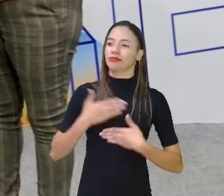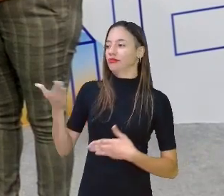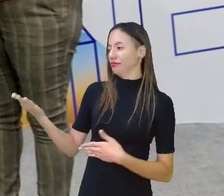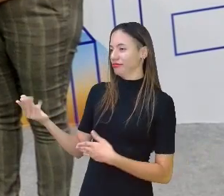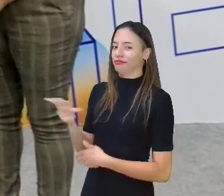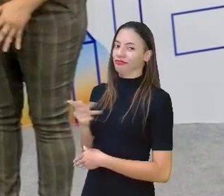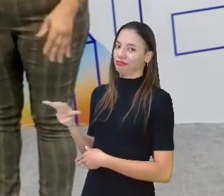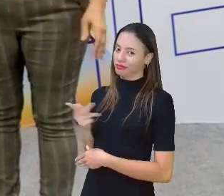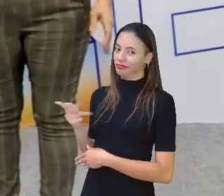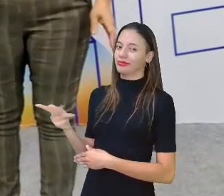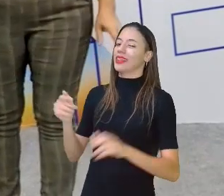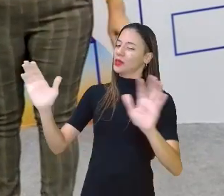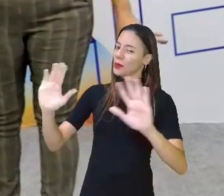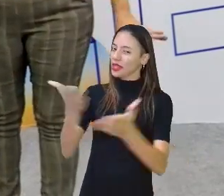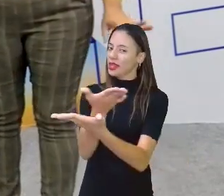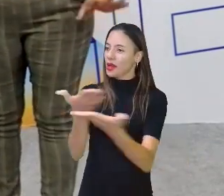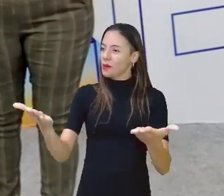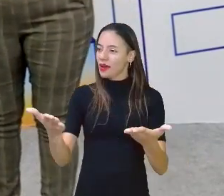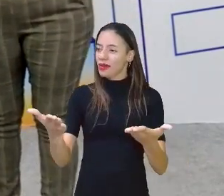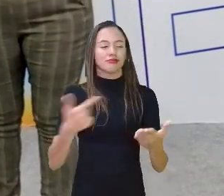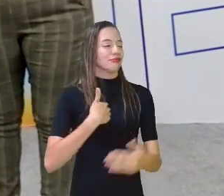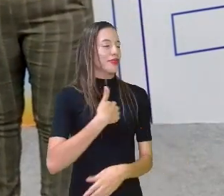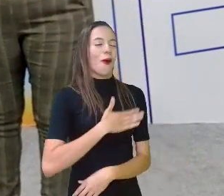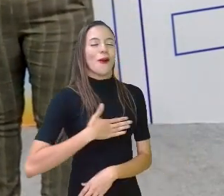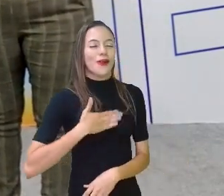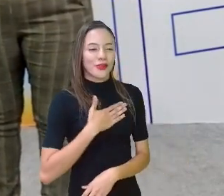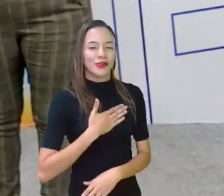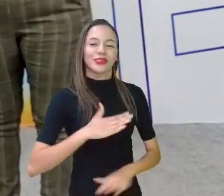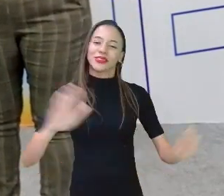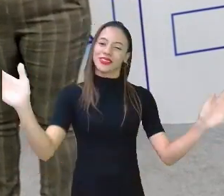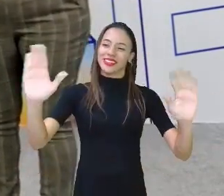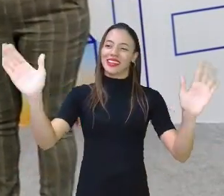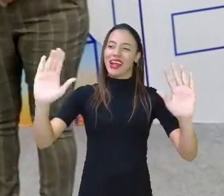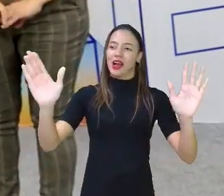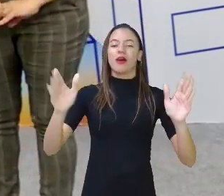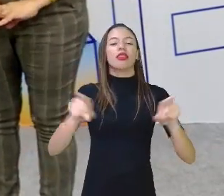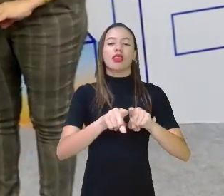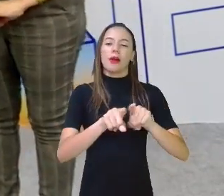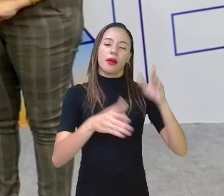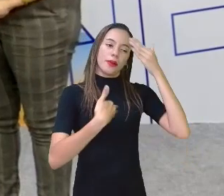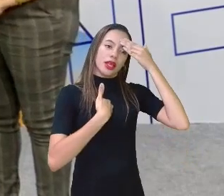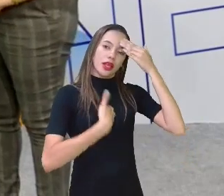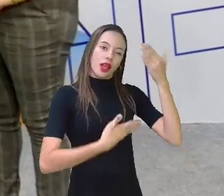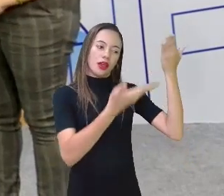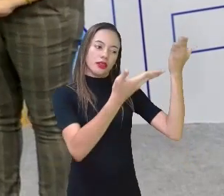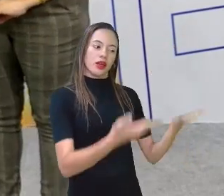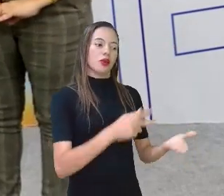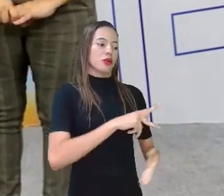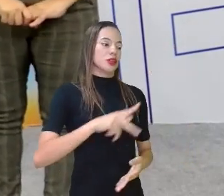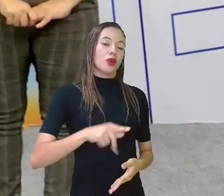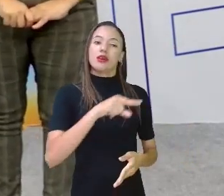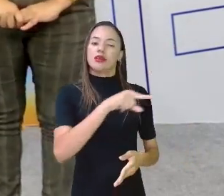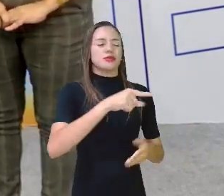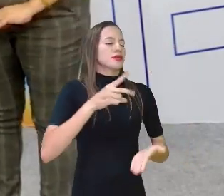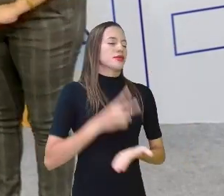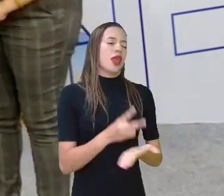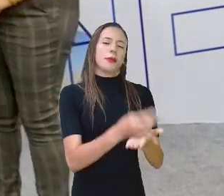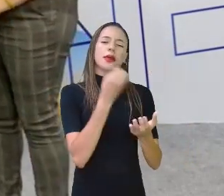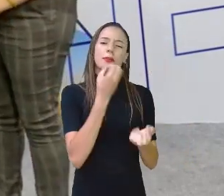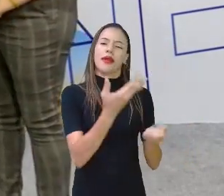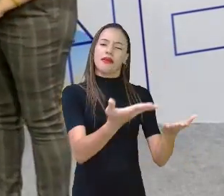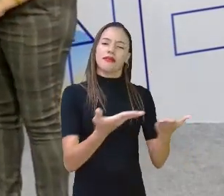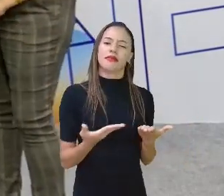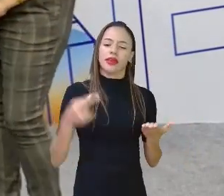vamos nos despedir também da galera, E a gente porque a gente adorei. está sempre por aqui. E Tchau, a professora, até a próxima. você sempre será bem-vinda